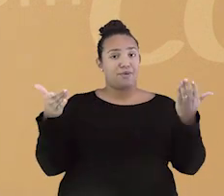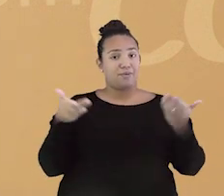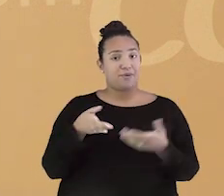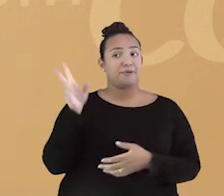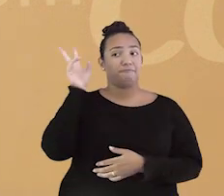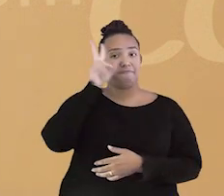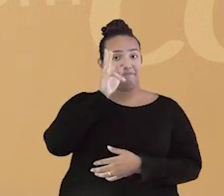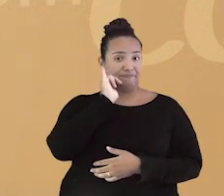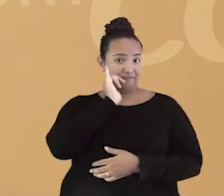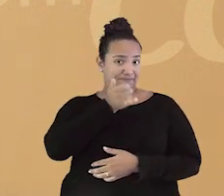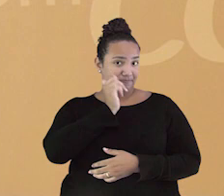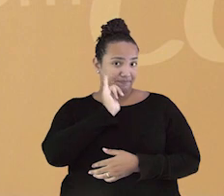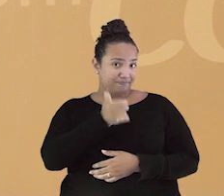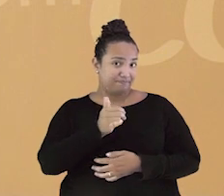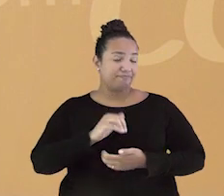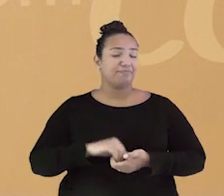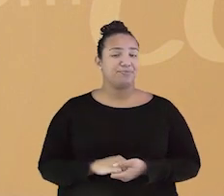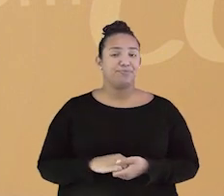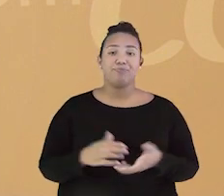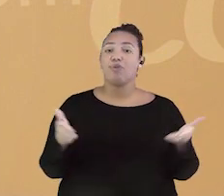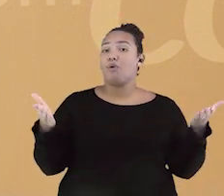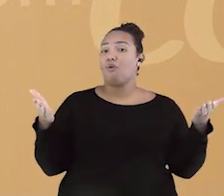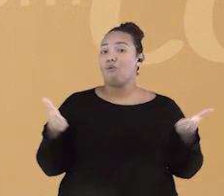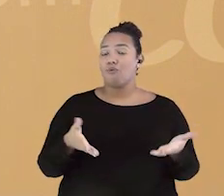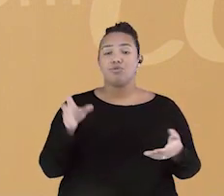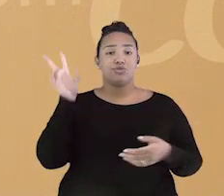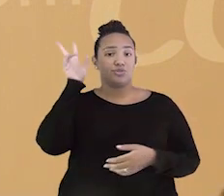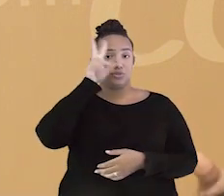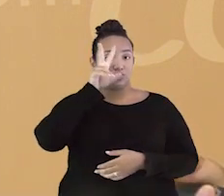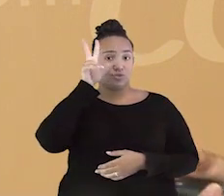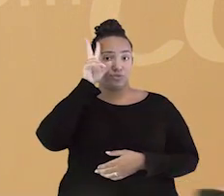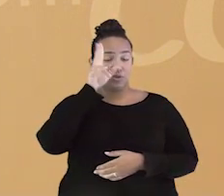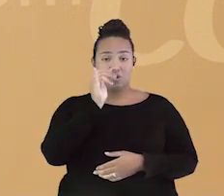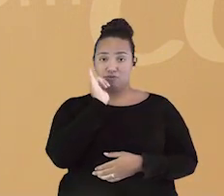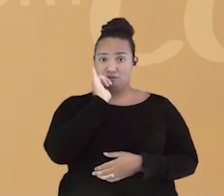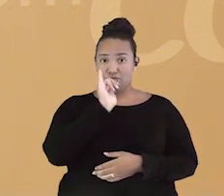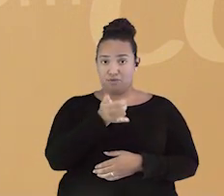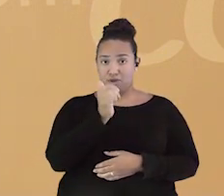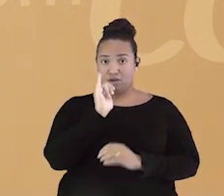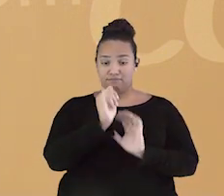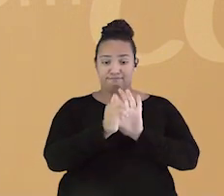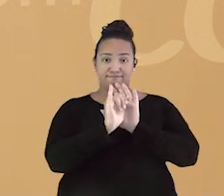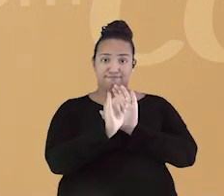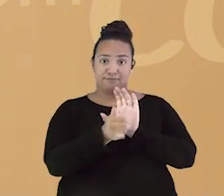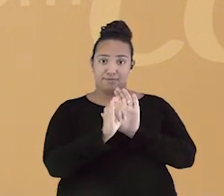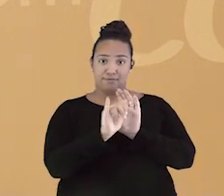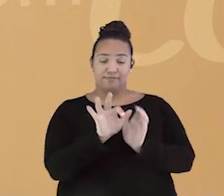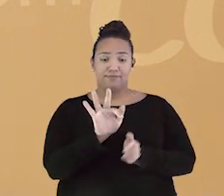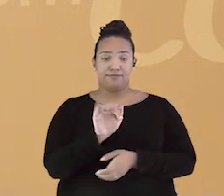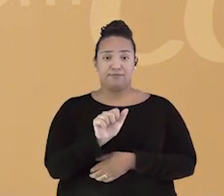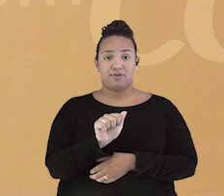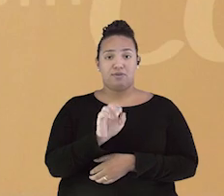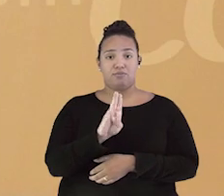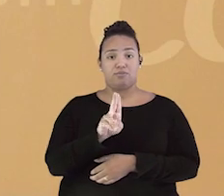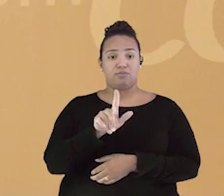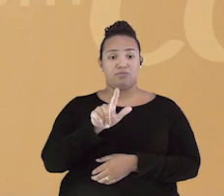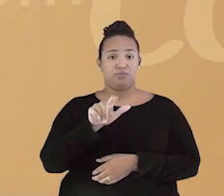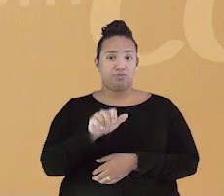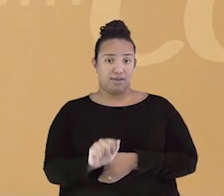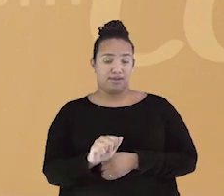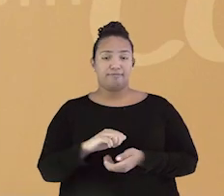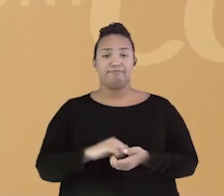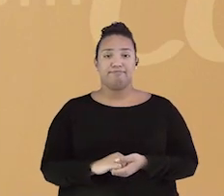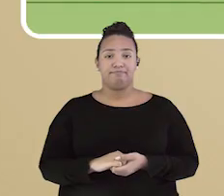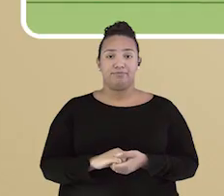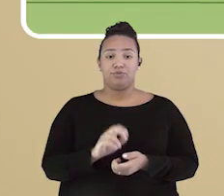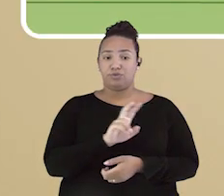a história que eu vou contar para vocês é uma fábula escrita por Esopo e se chama O Rato do Campo e o Rato